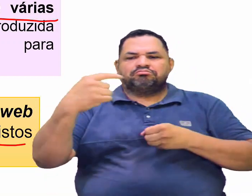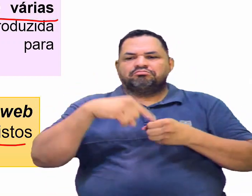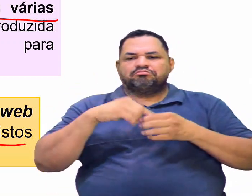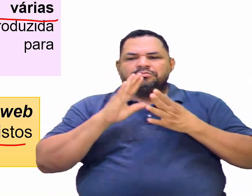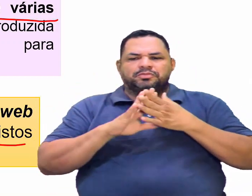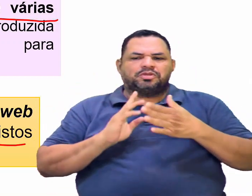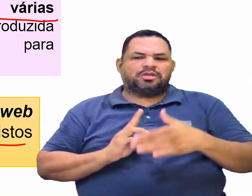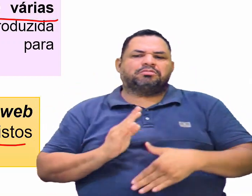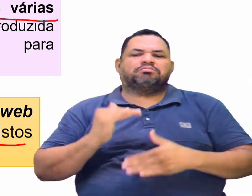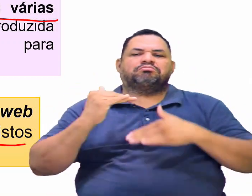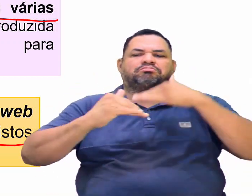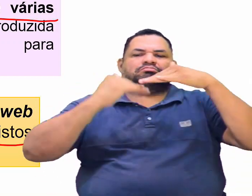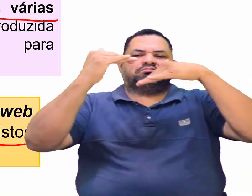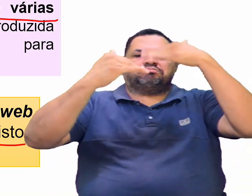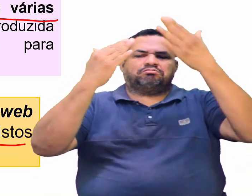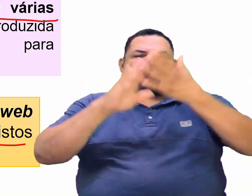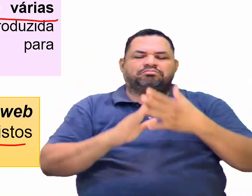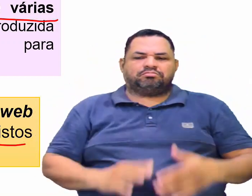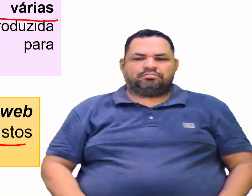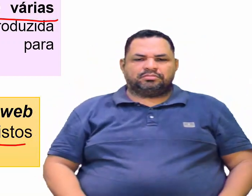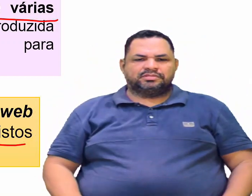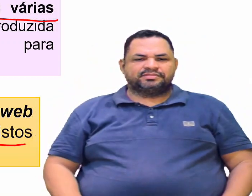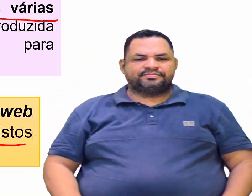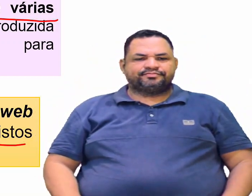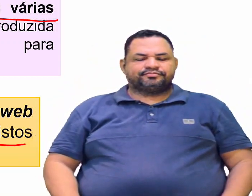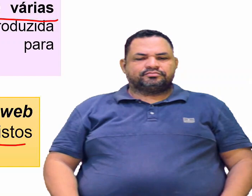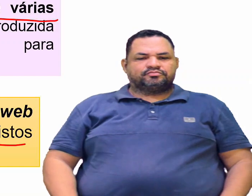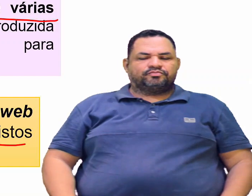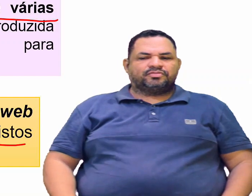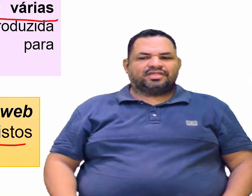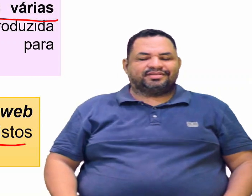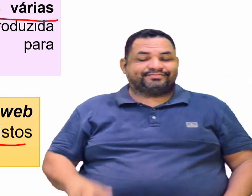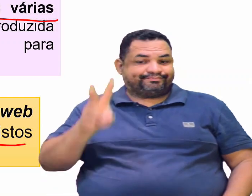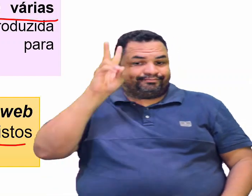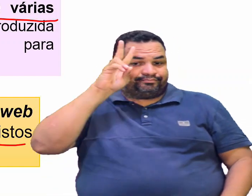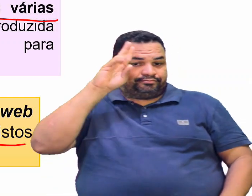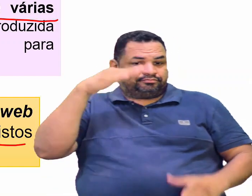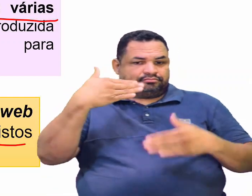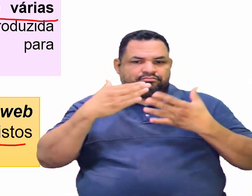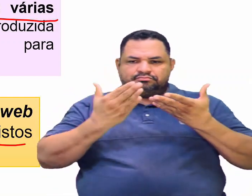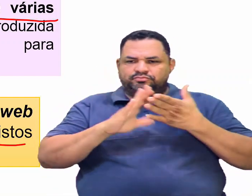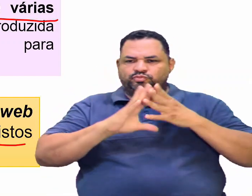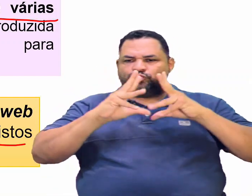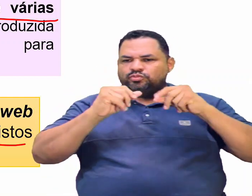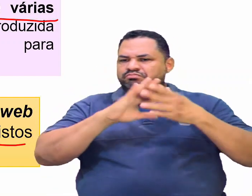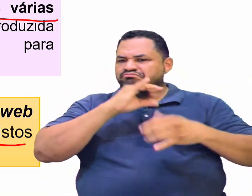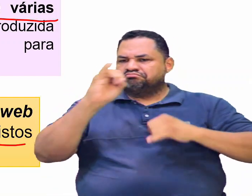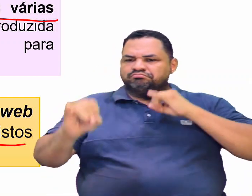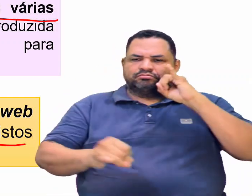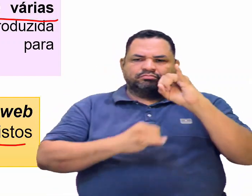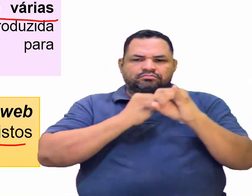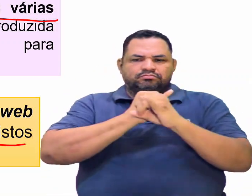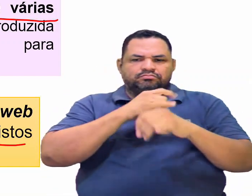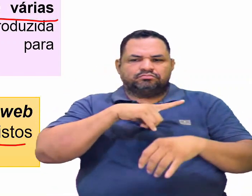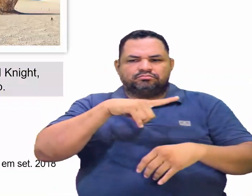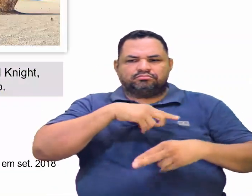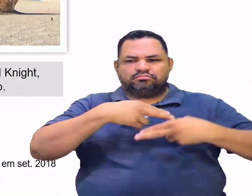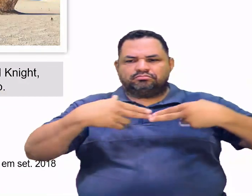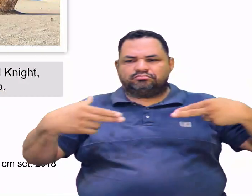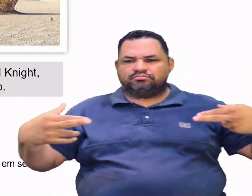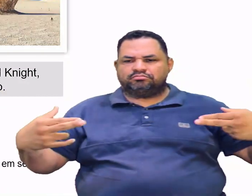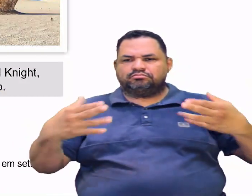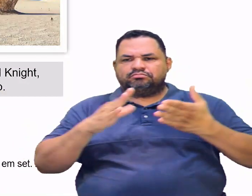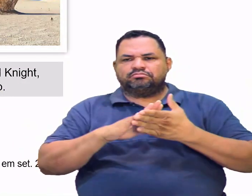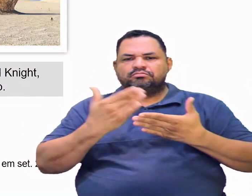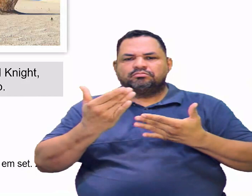né? Apesar de que há que se ressaltar que nem tudo é apenas internet, né? Tem coisas que